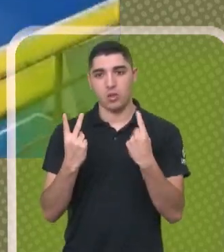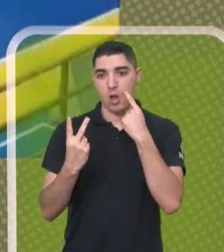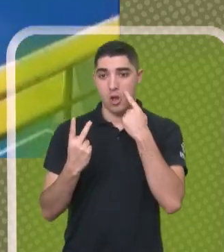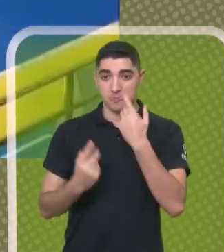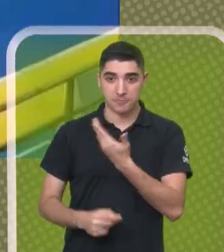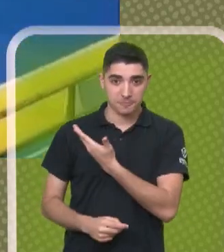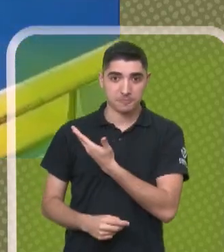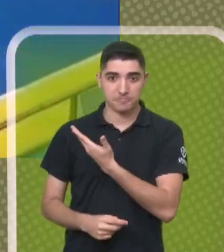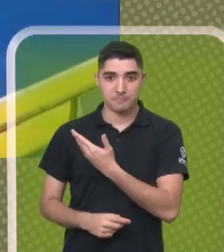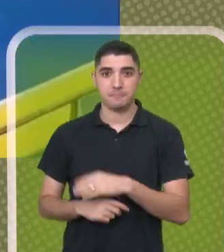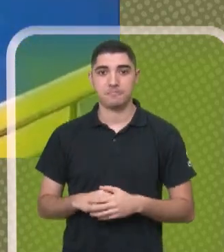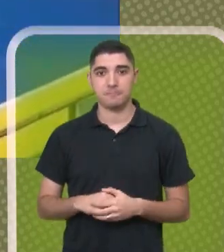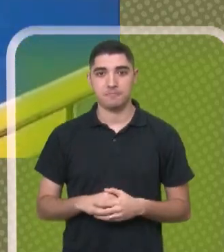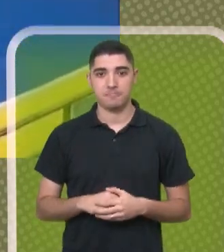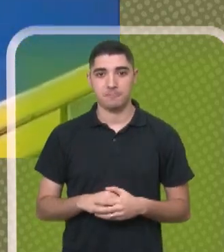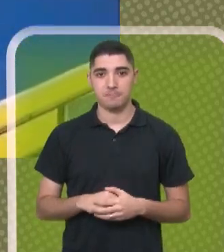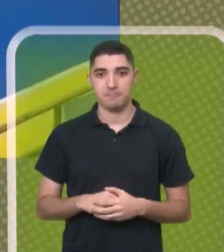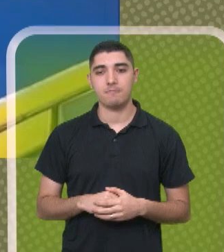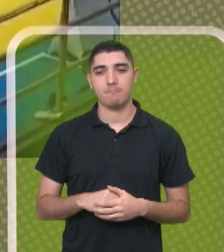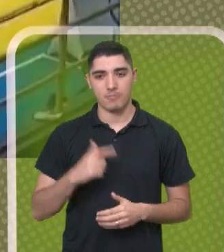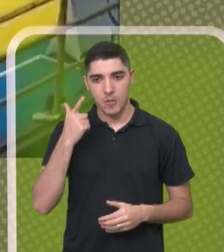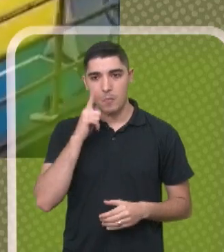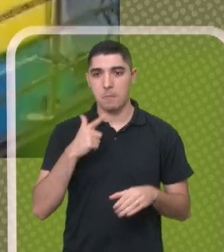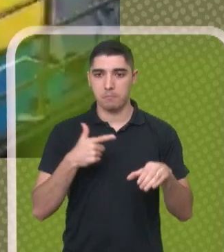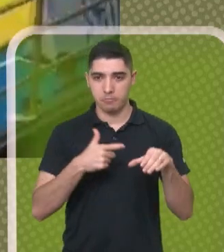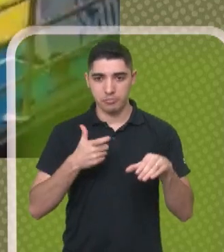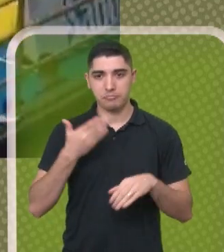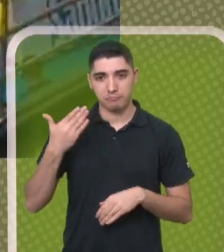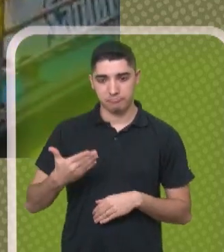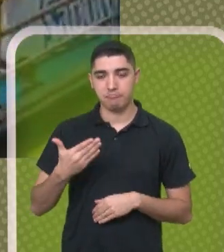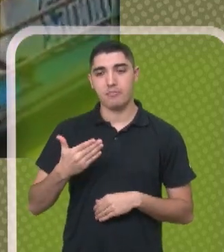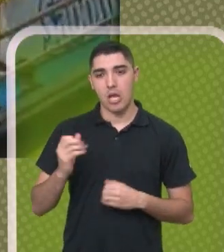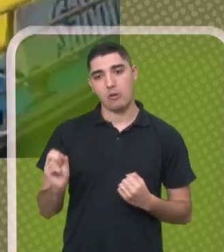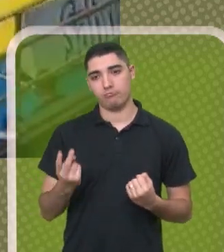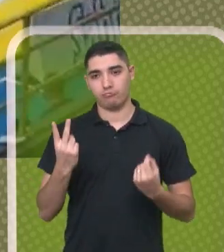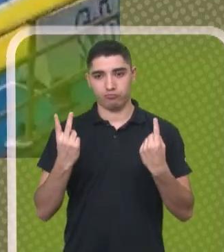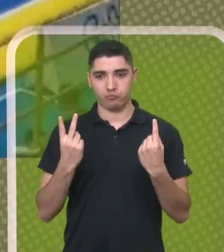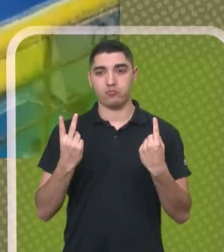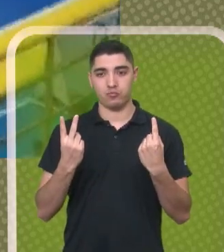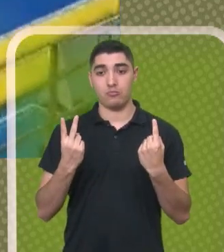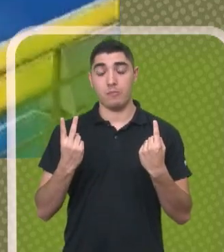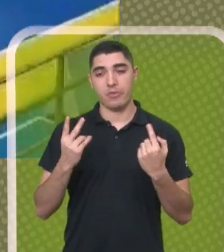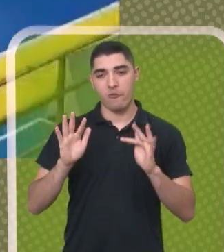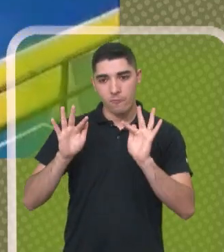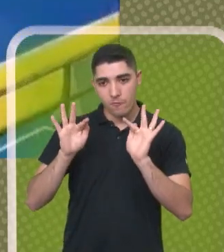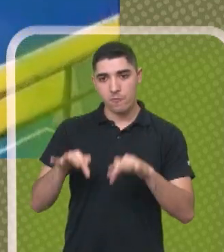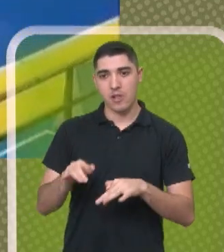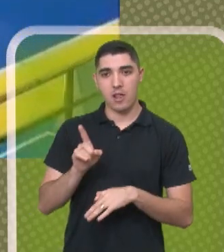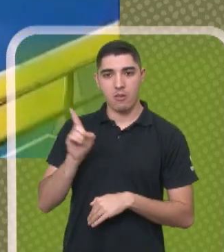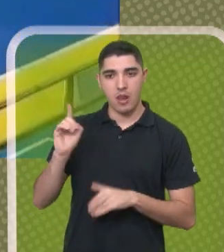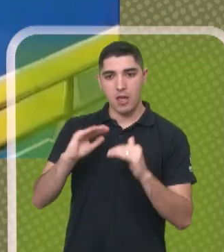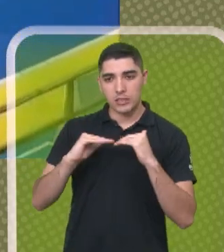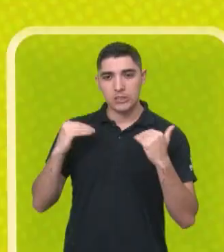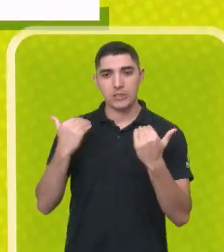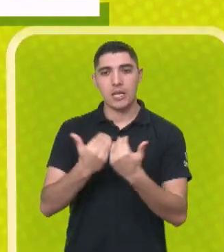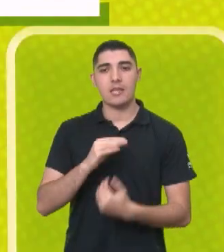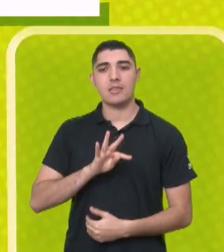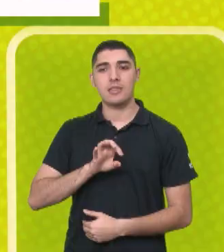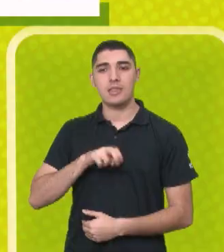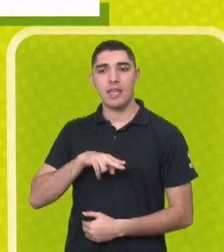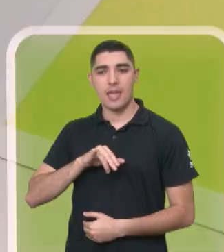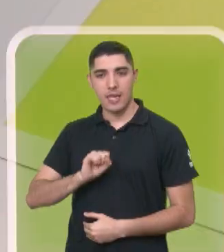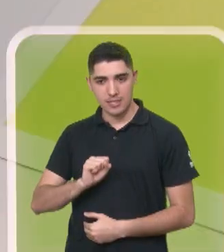passe pra lá, pra cá, chegou por ali, tocou, gol de Pinda, 2-1, resultado final no ginásio Tênis Clube